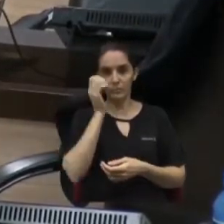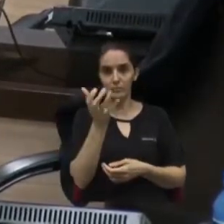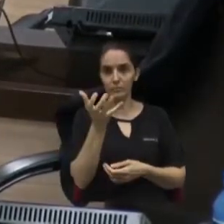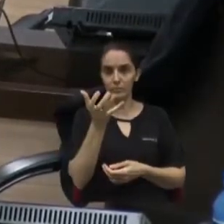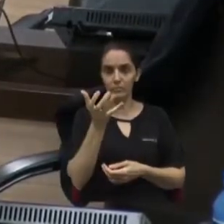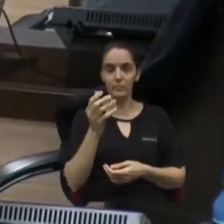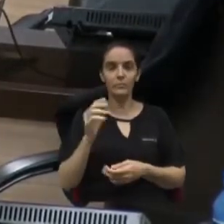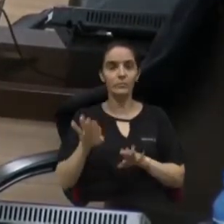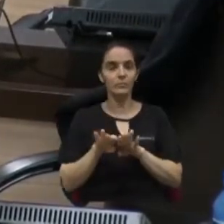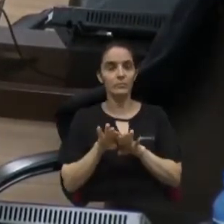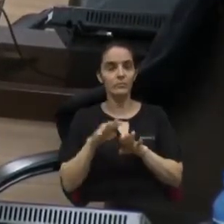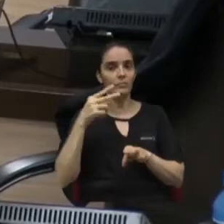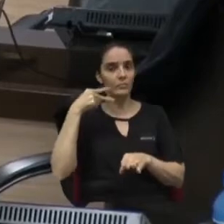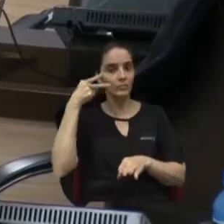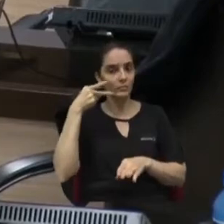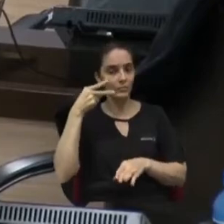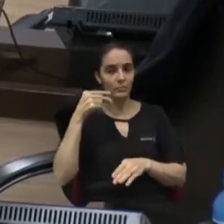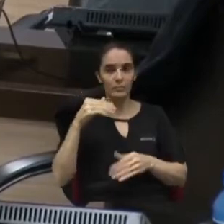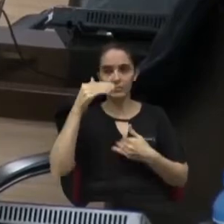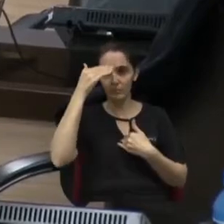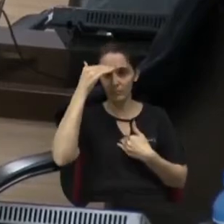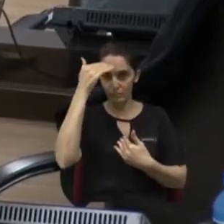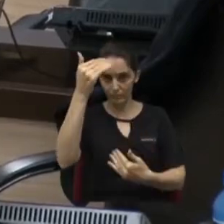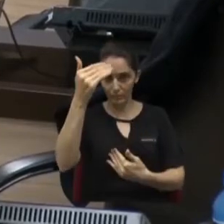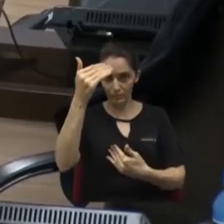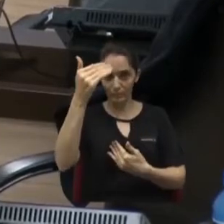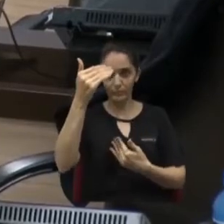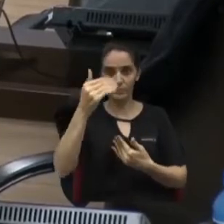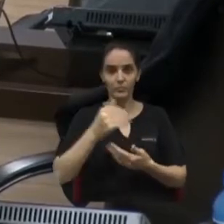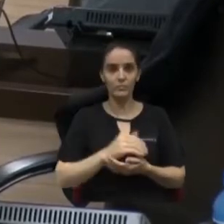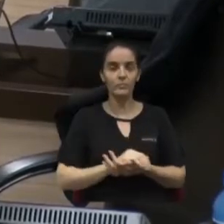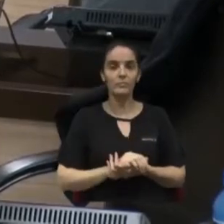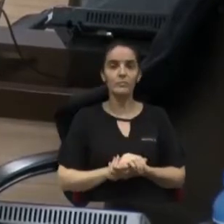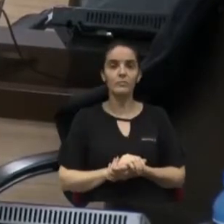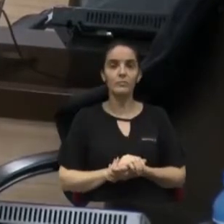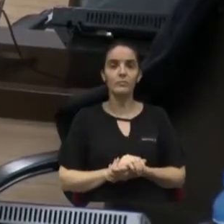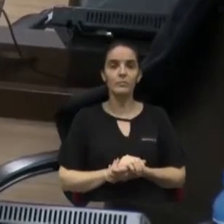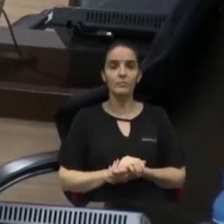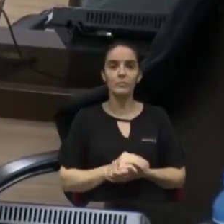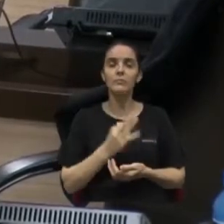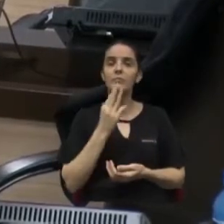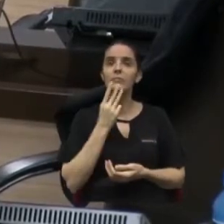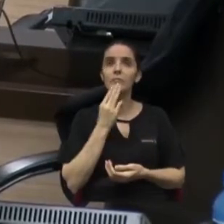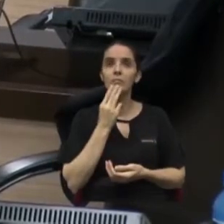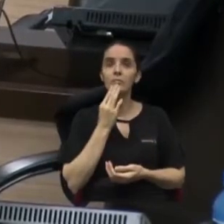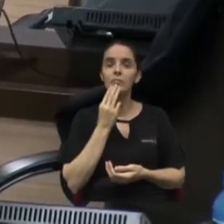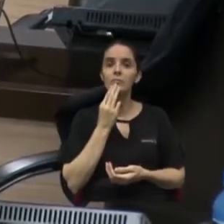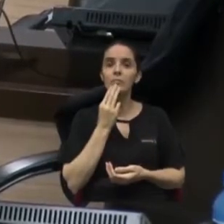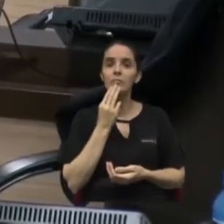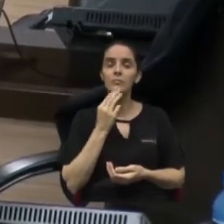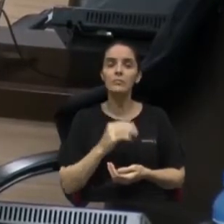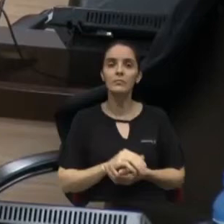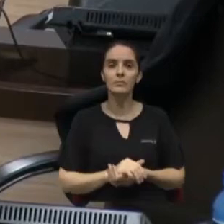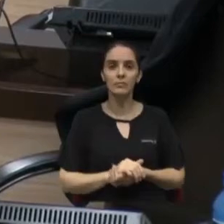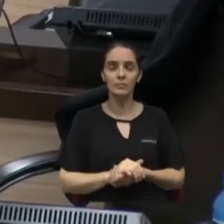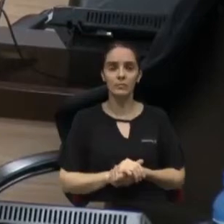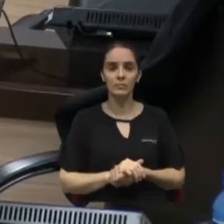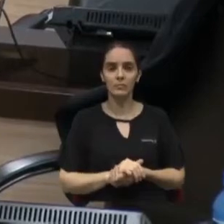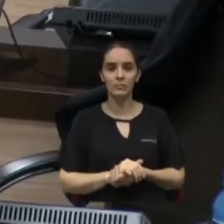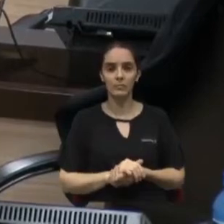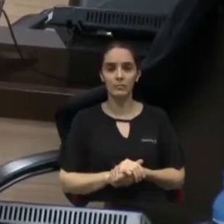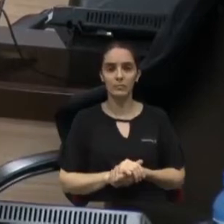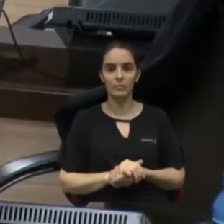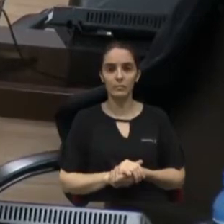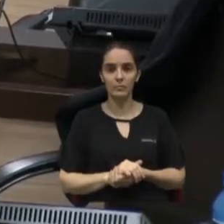de agradecer aos vereadores, ele não está presente aqui, mas o vereador Vaguinho, da Santa Luzia, o